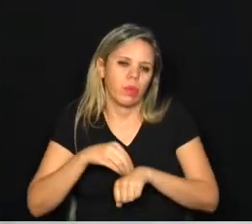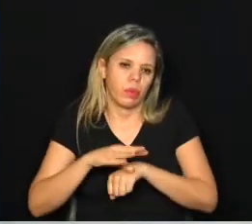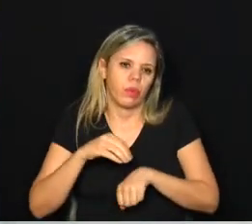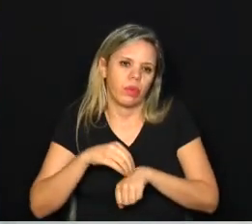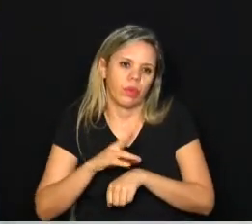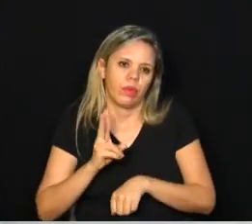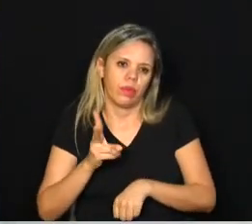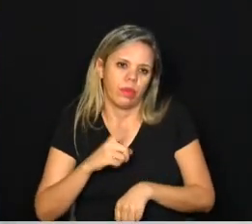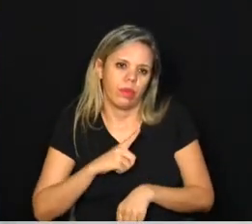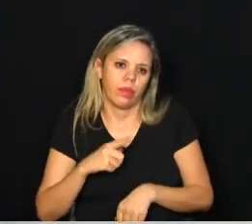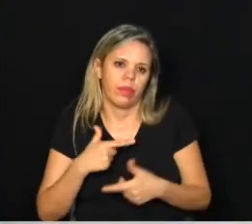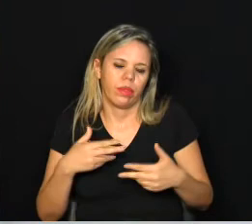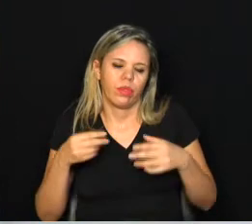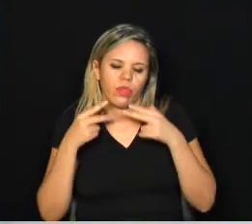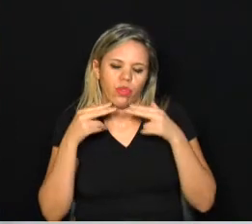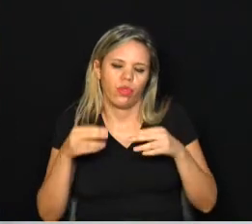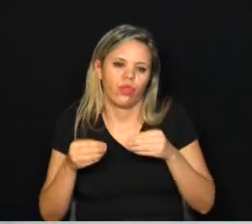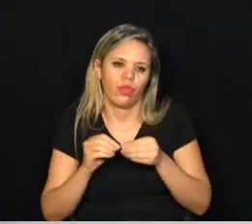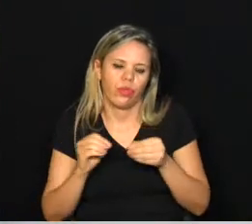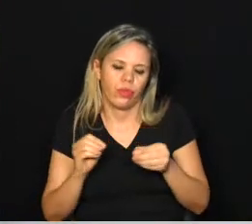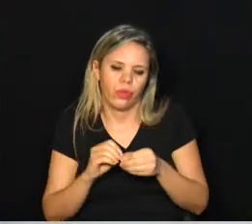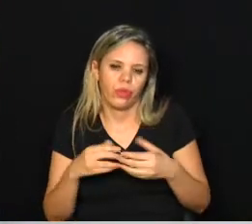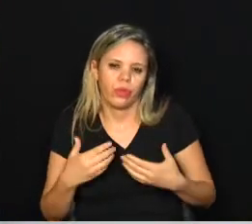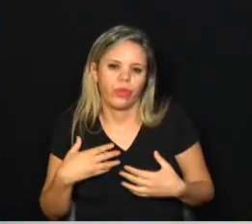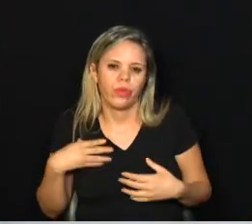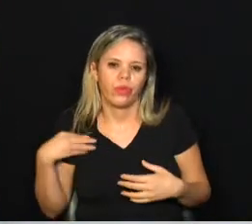vão ter coisas novas,